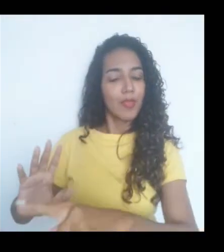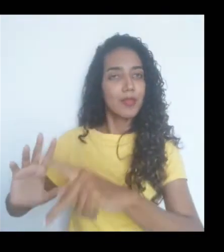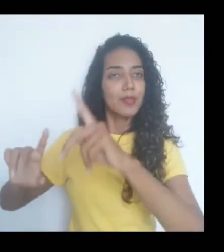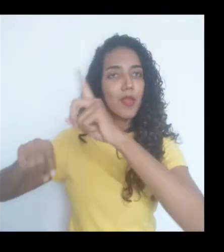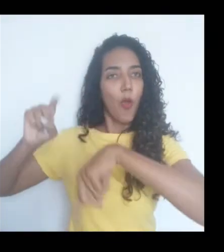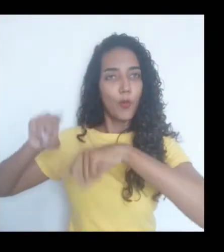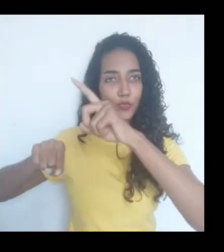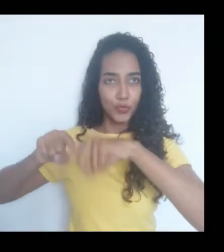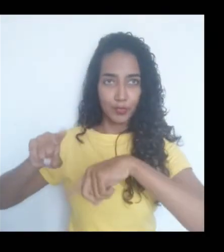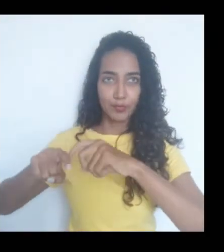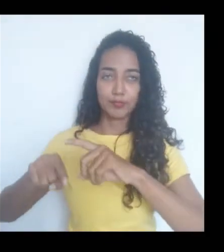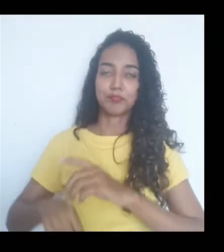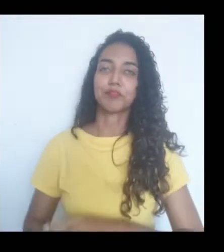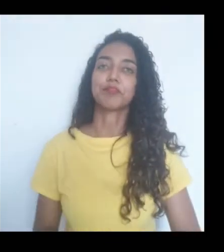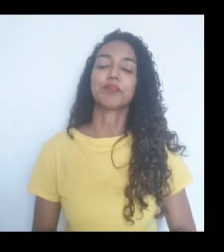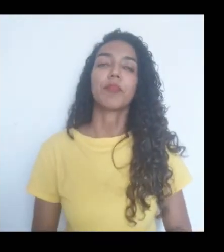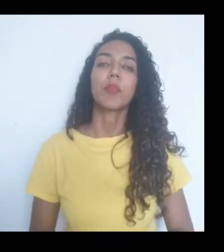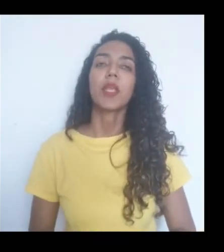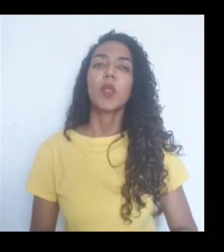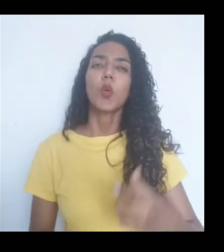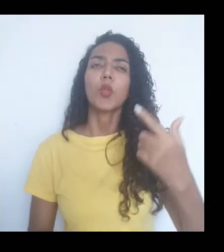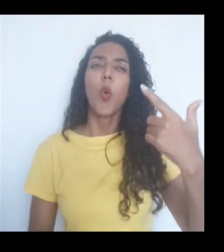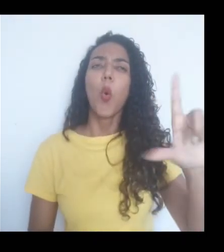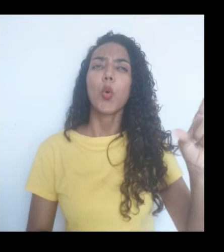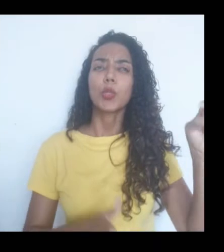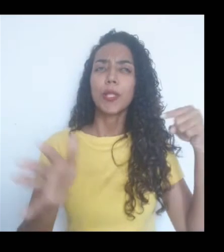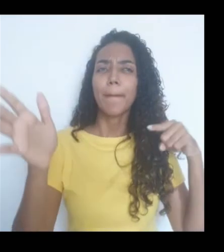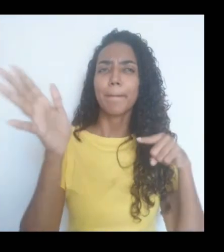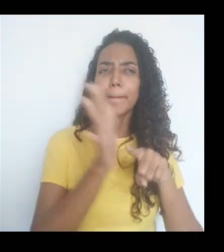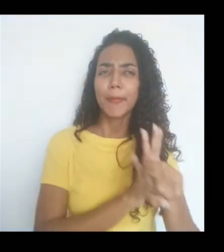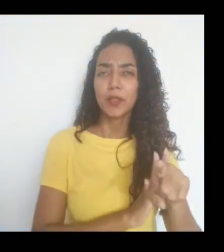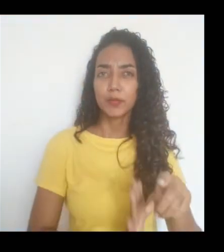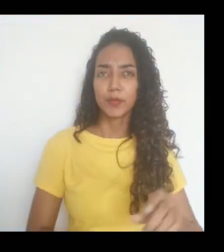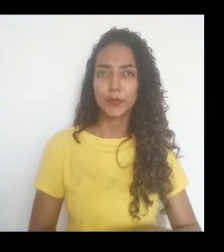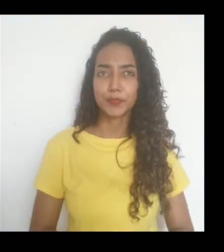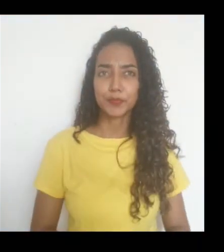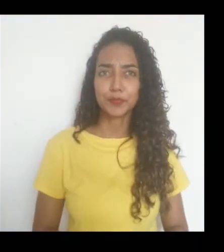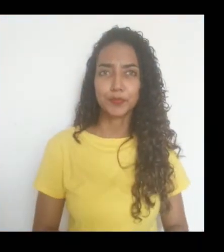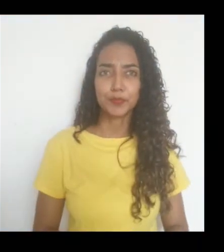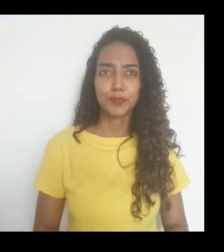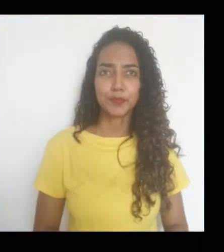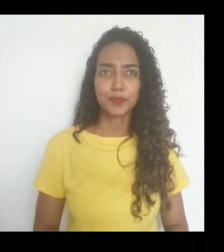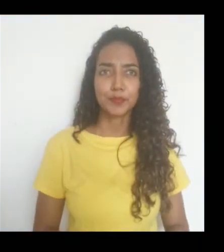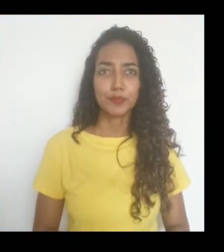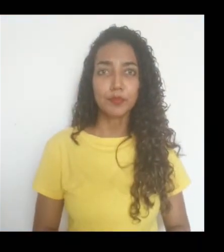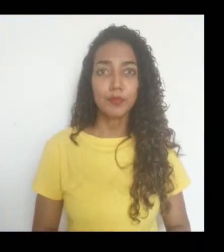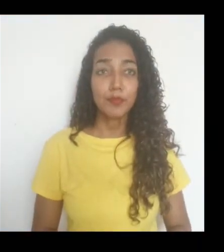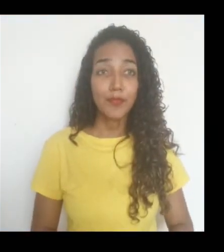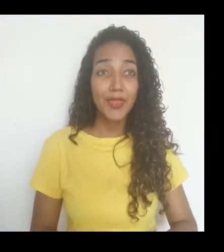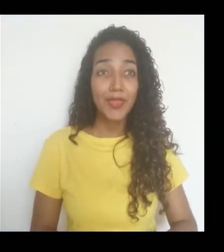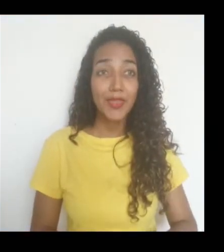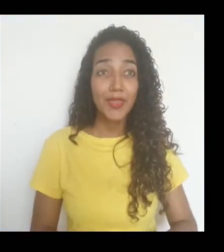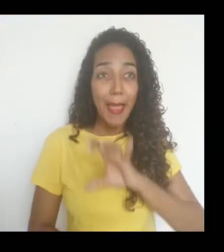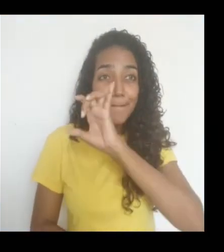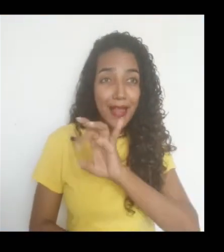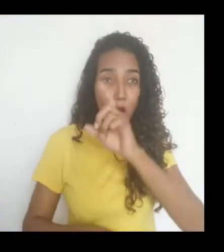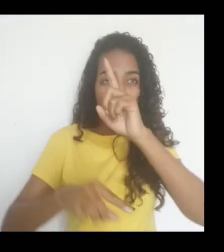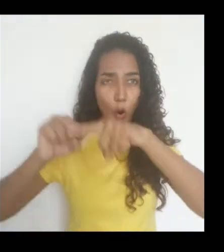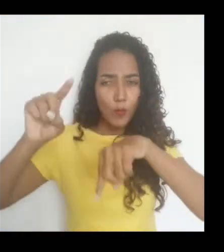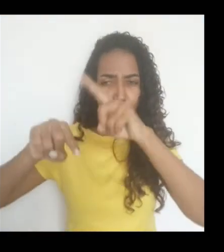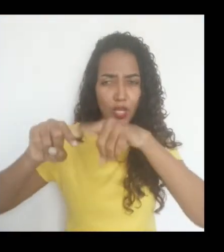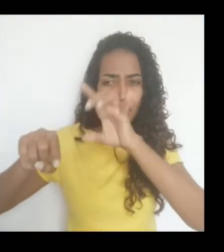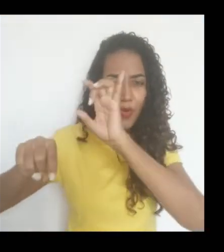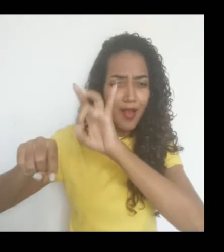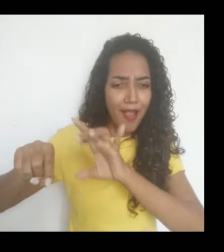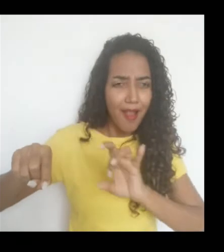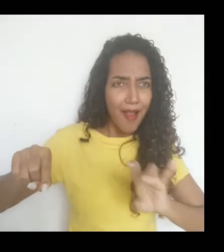né? Para cada objeto, eu preciso listar todos os atributos e métodos. Por exemplo, se eu